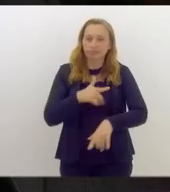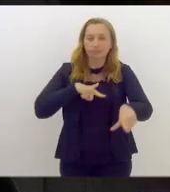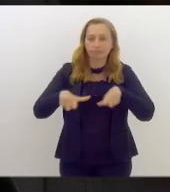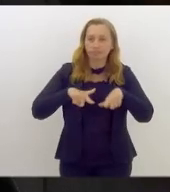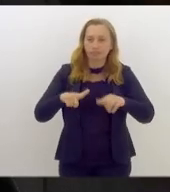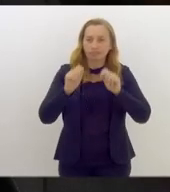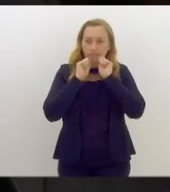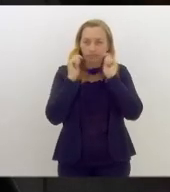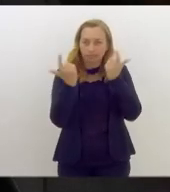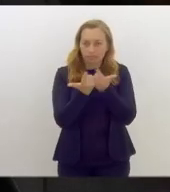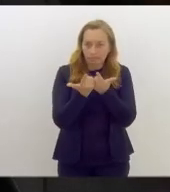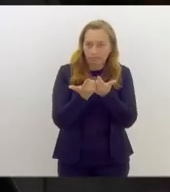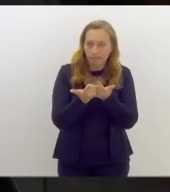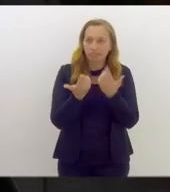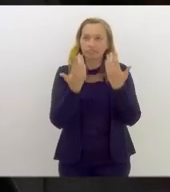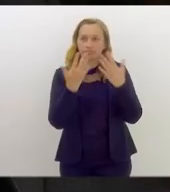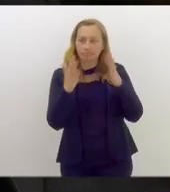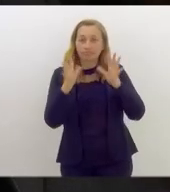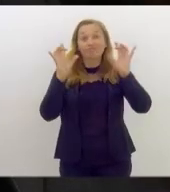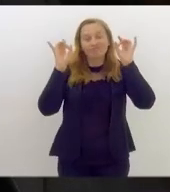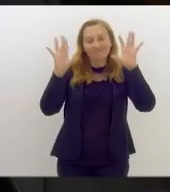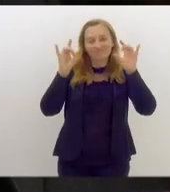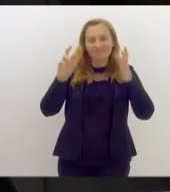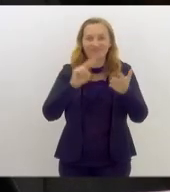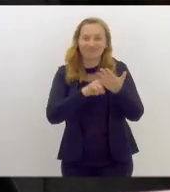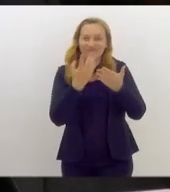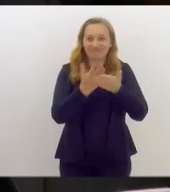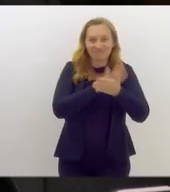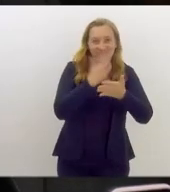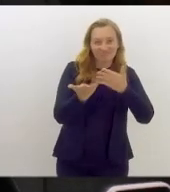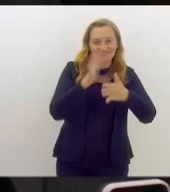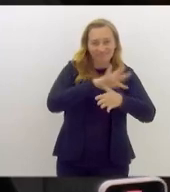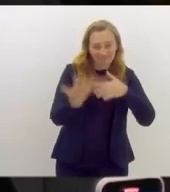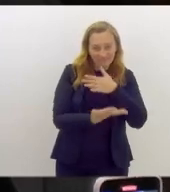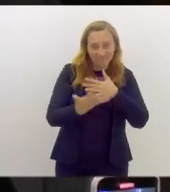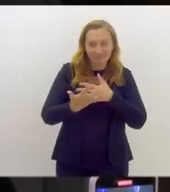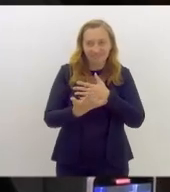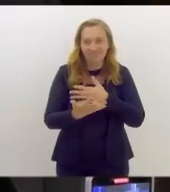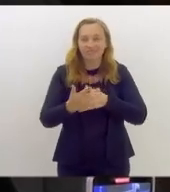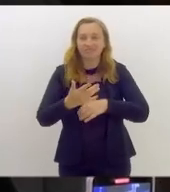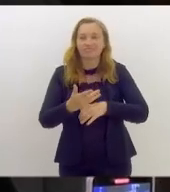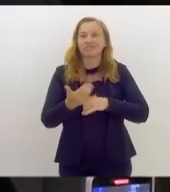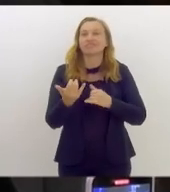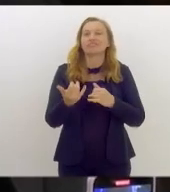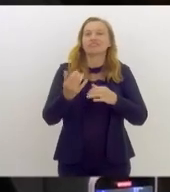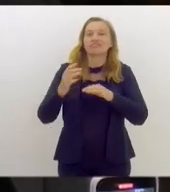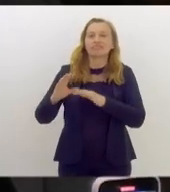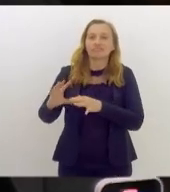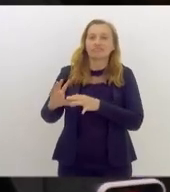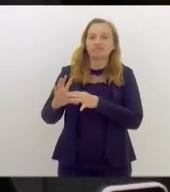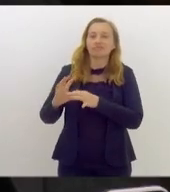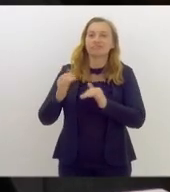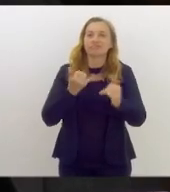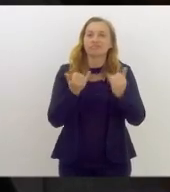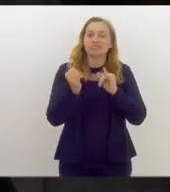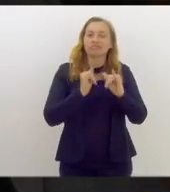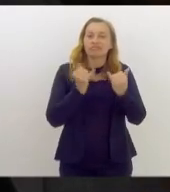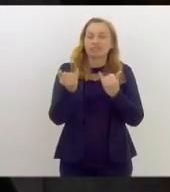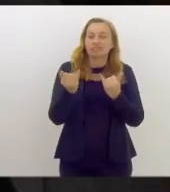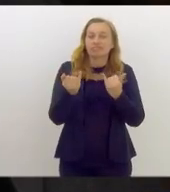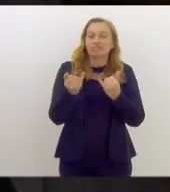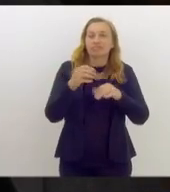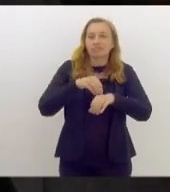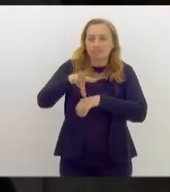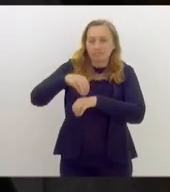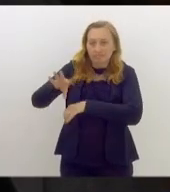trabalho aqui da alerj saudando especialmente a nossa intérprete de língua brasileira de sinais que faz a nossa mediação sócio linguística com a